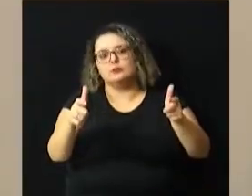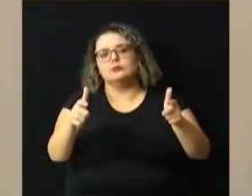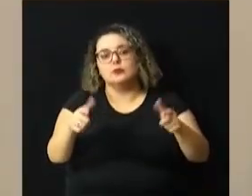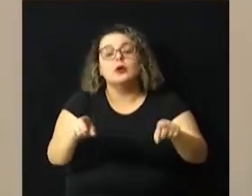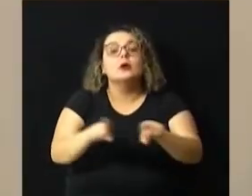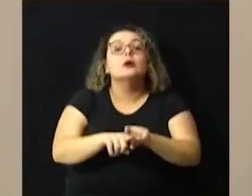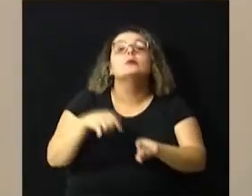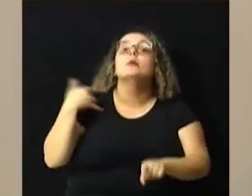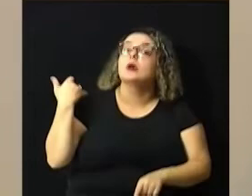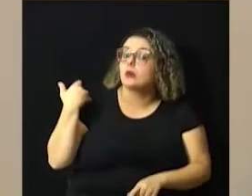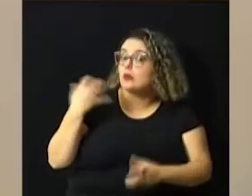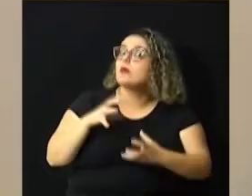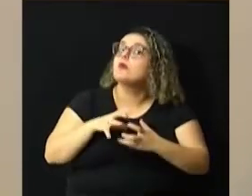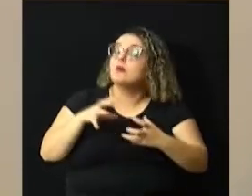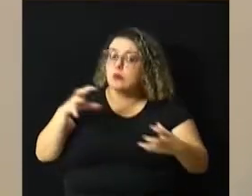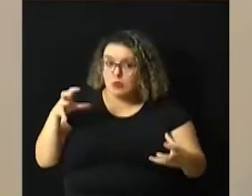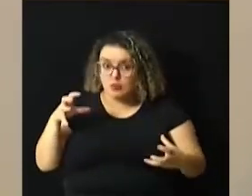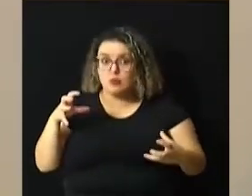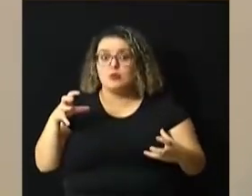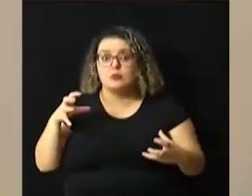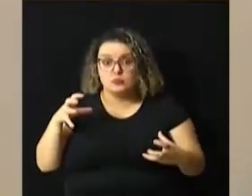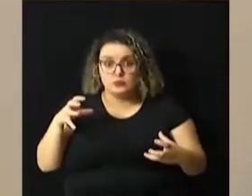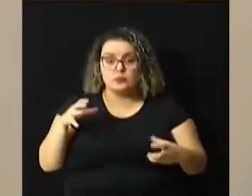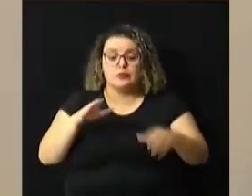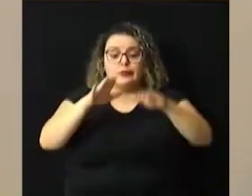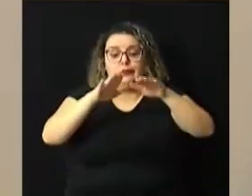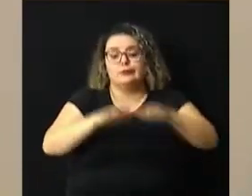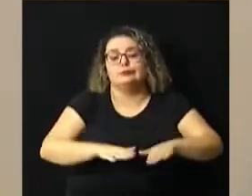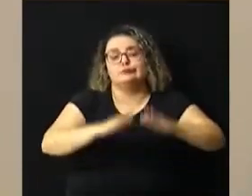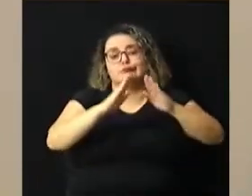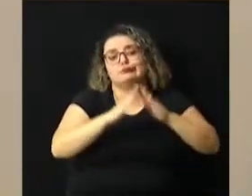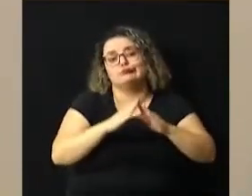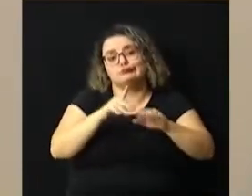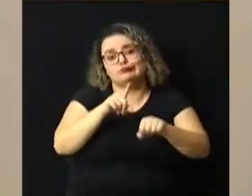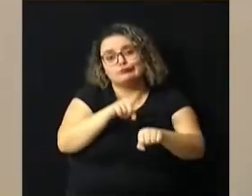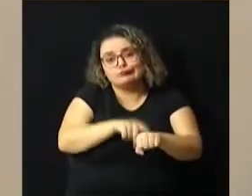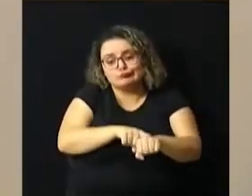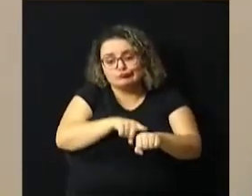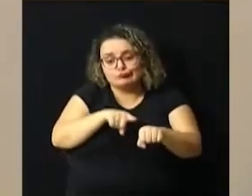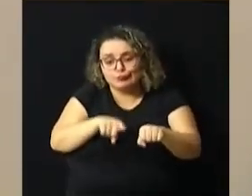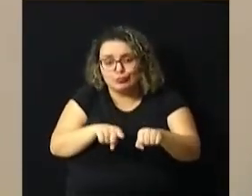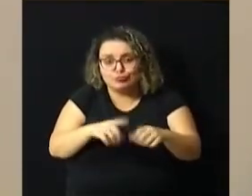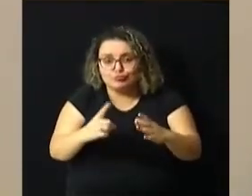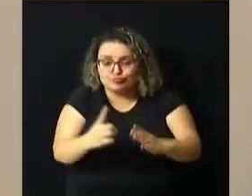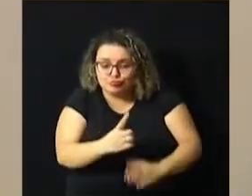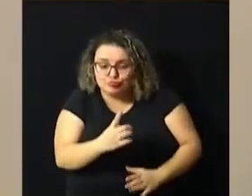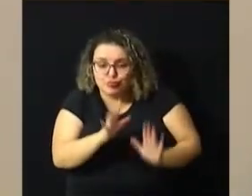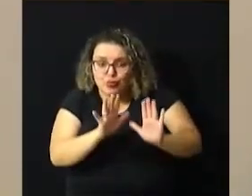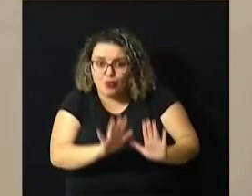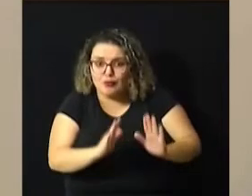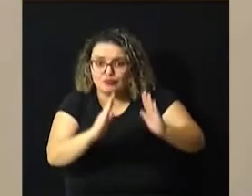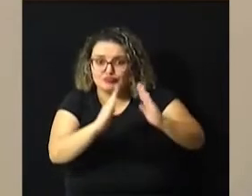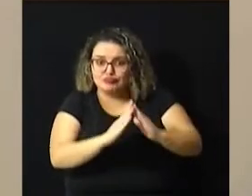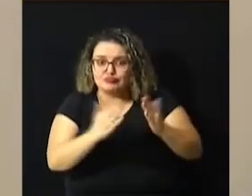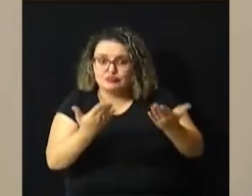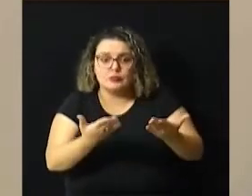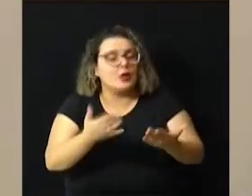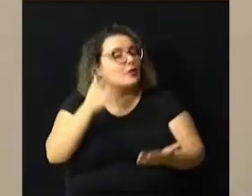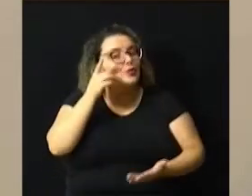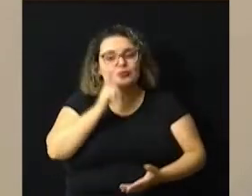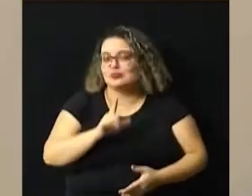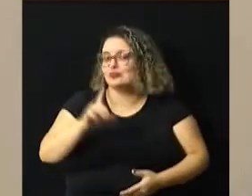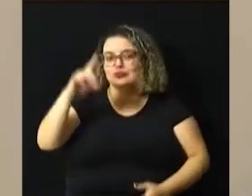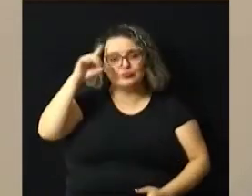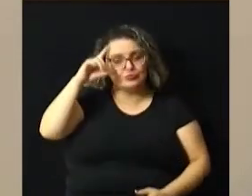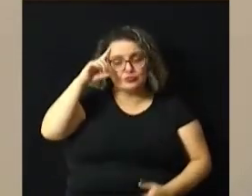com o idoso, né? Que é aquele idoso que ficou também em casa, isolado, não conseguiu fazer as atividades do dia a